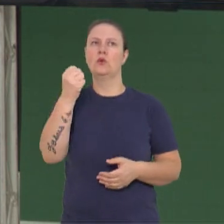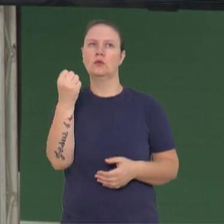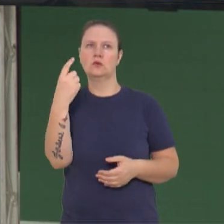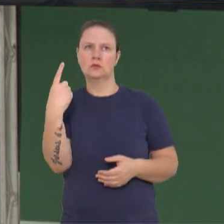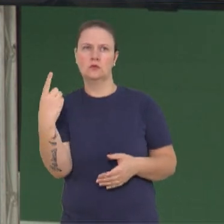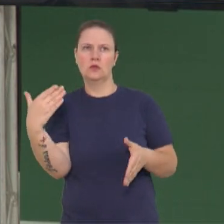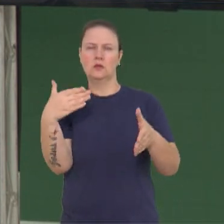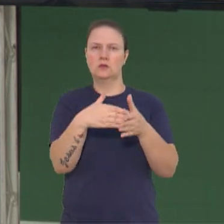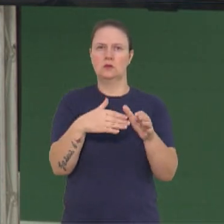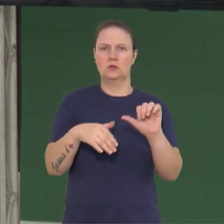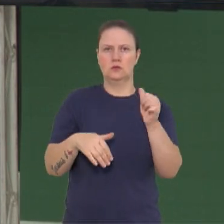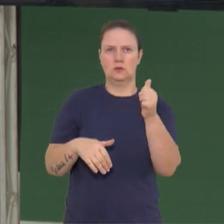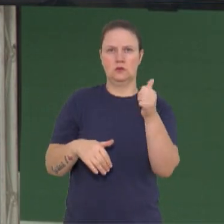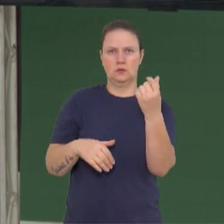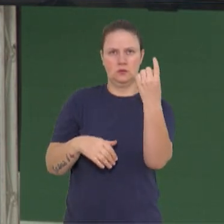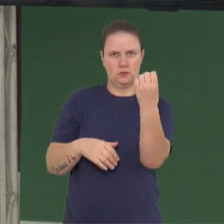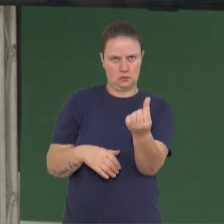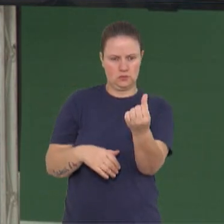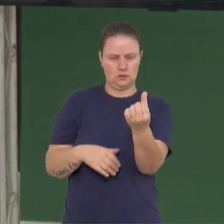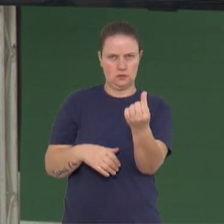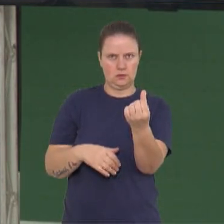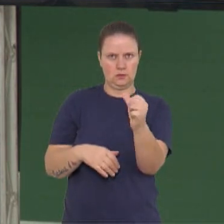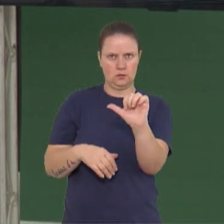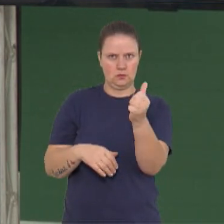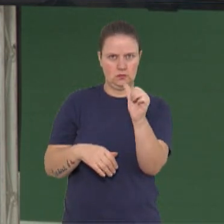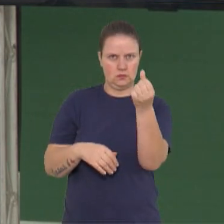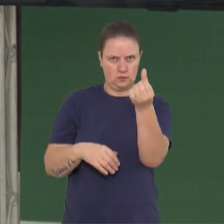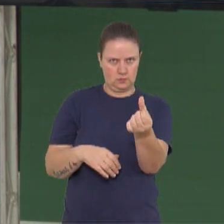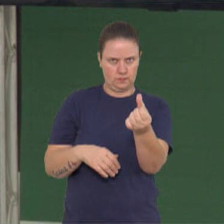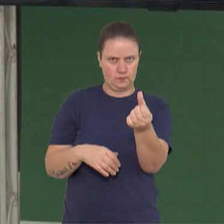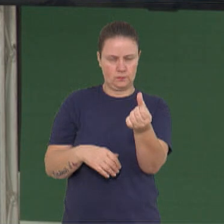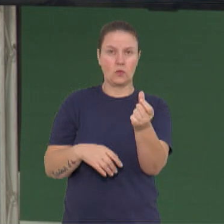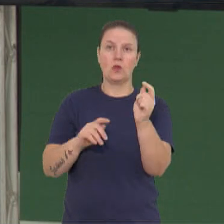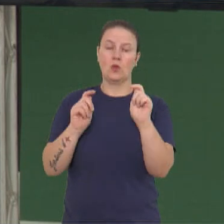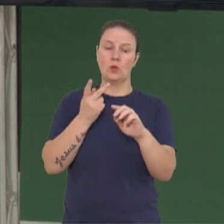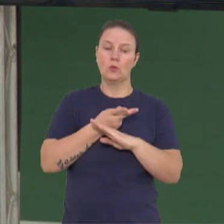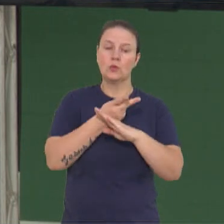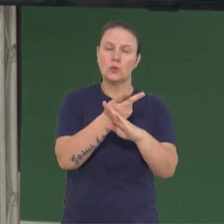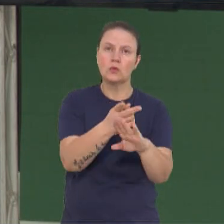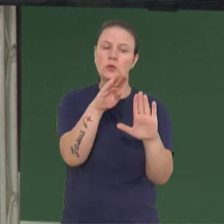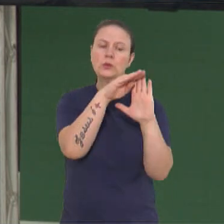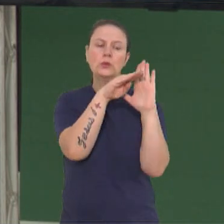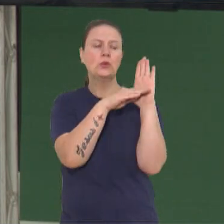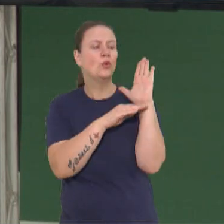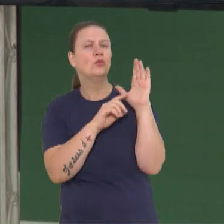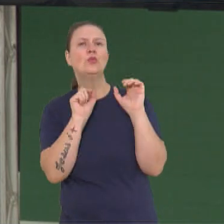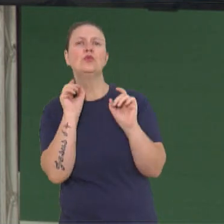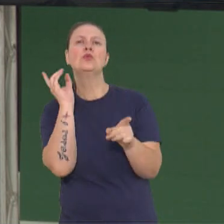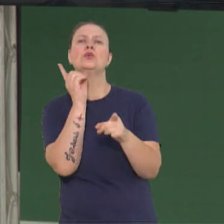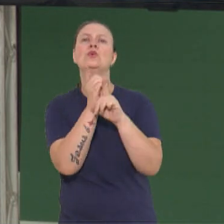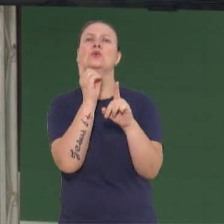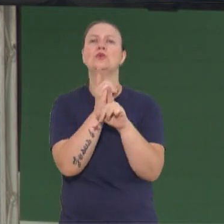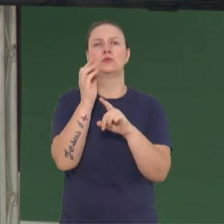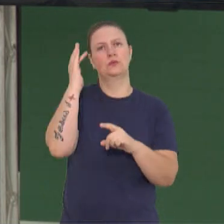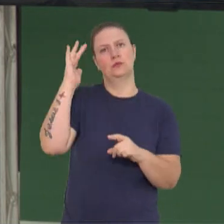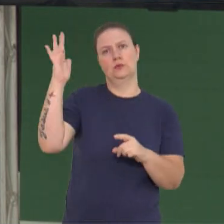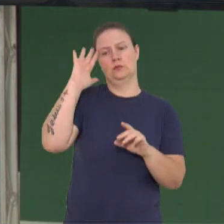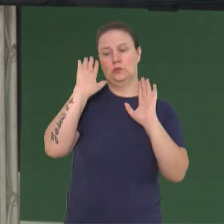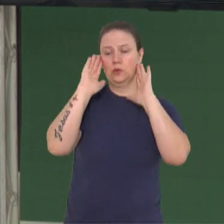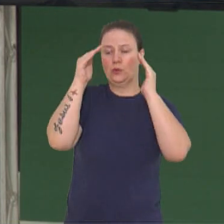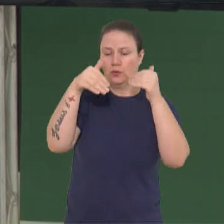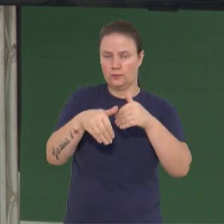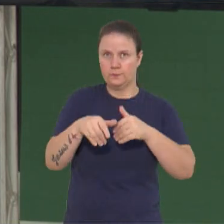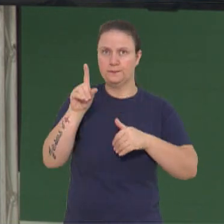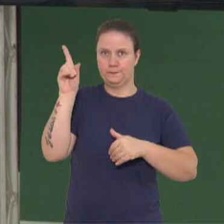Outras edições, páginas diferentes, por favor, procurem no sumário, no índice, onde se encontra o pensamento de